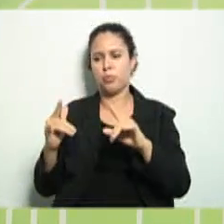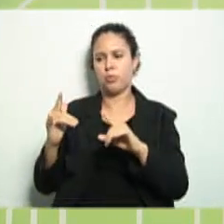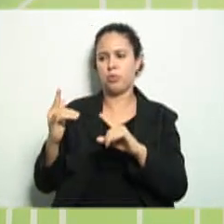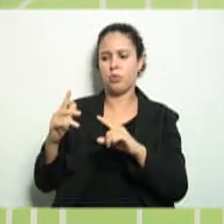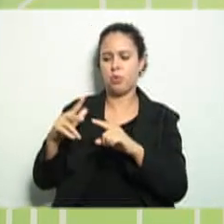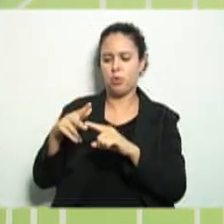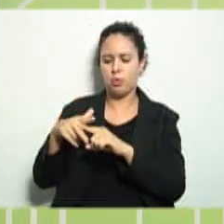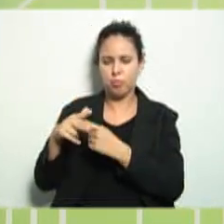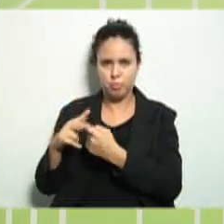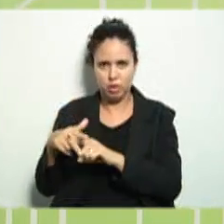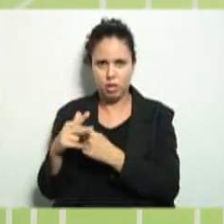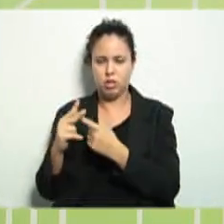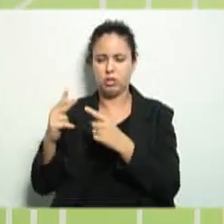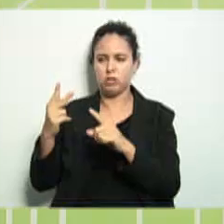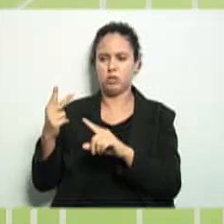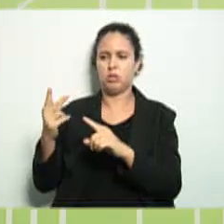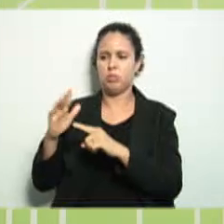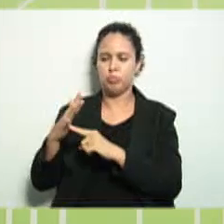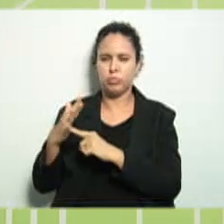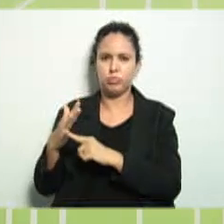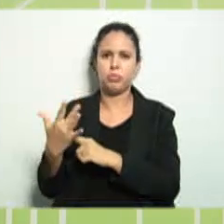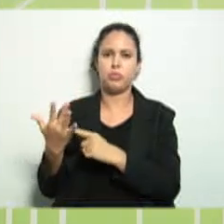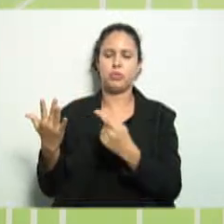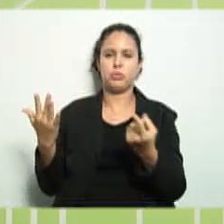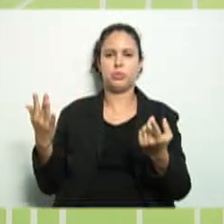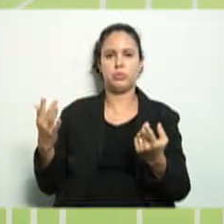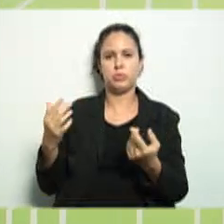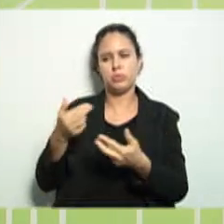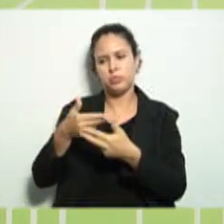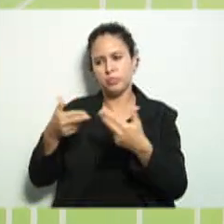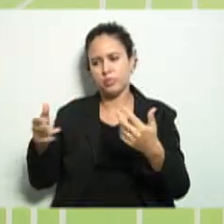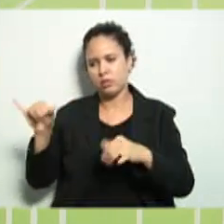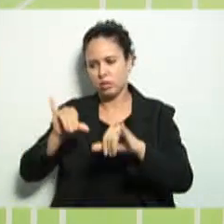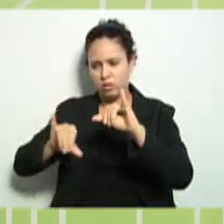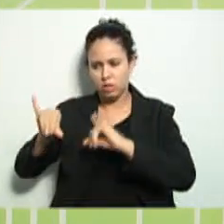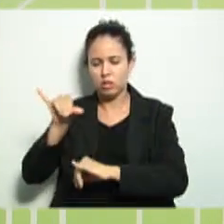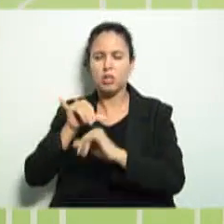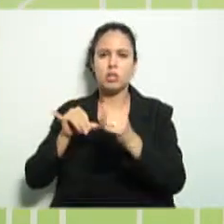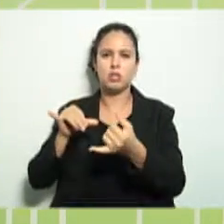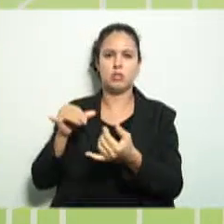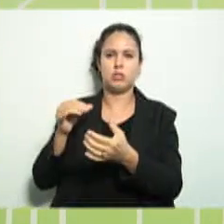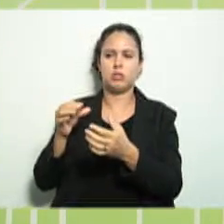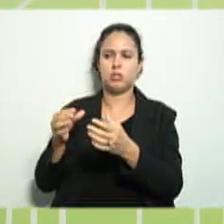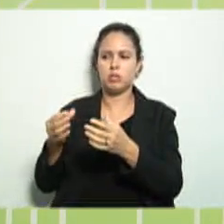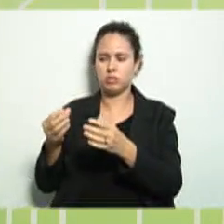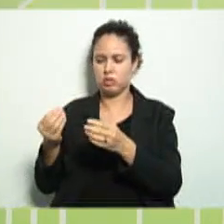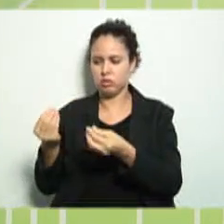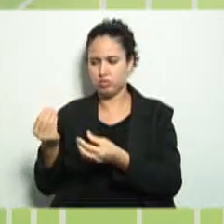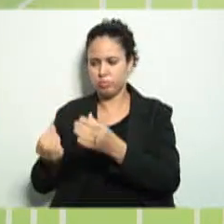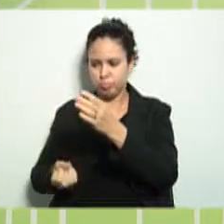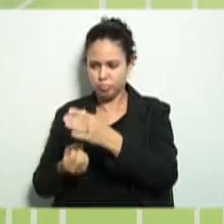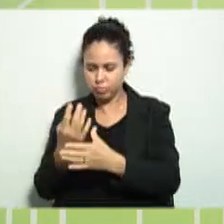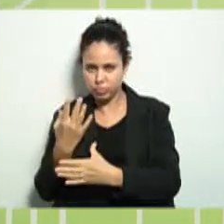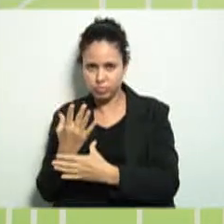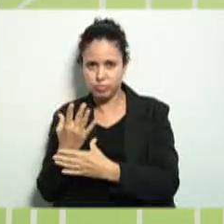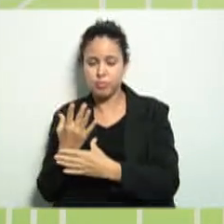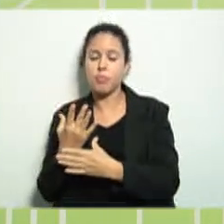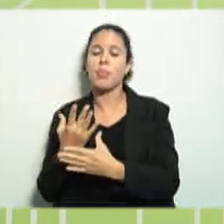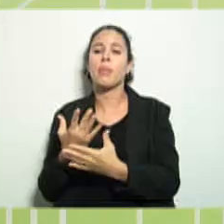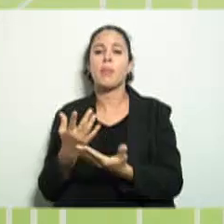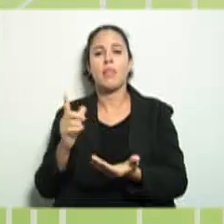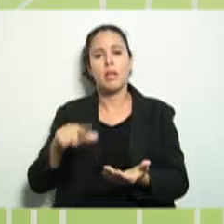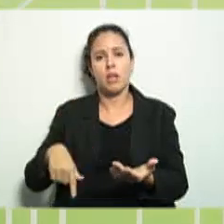máquinas, utilizando a biotecnologia, utilizando químicos na sua produção. Então, ela pega esse